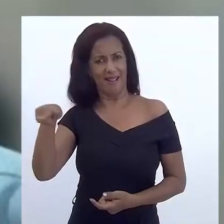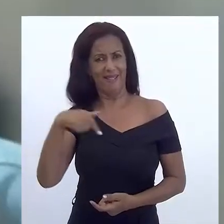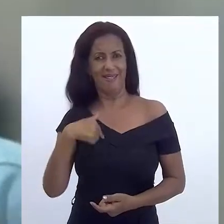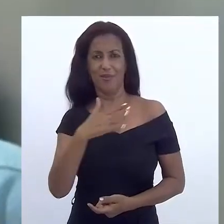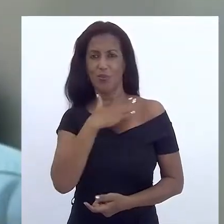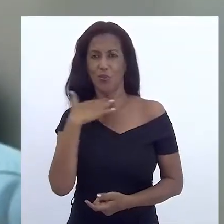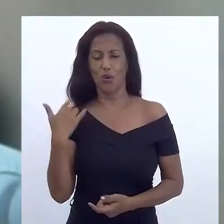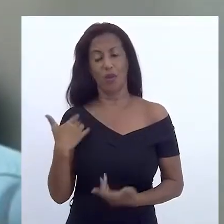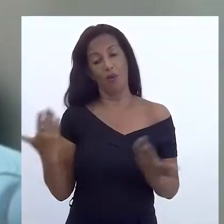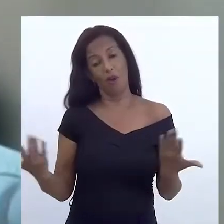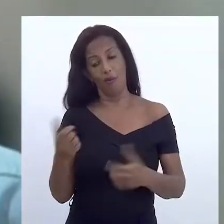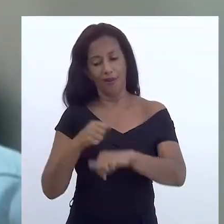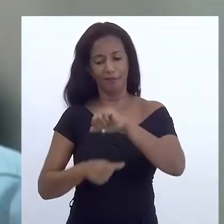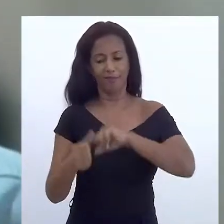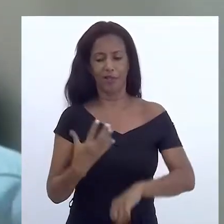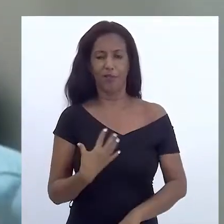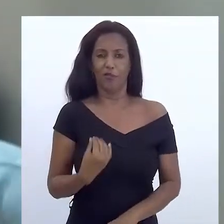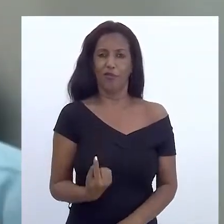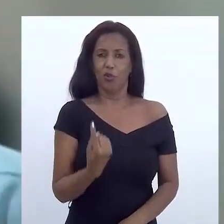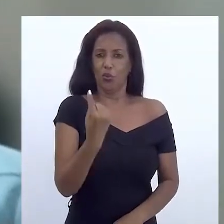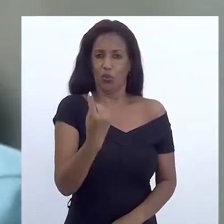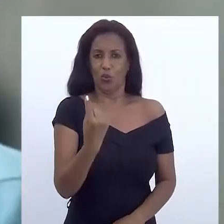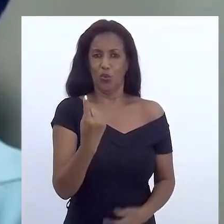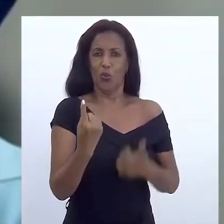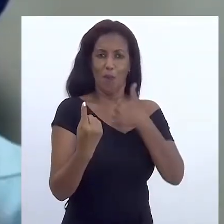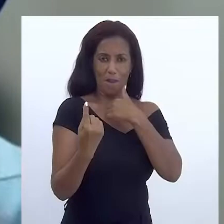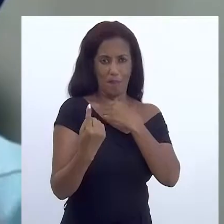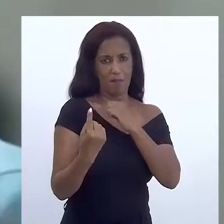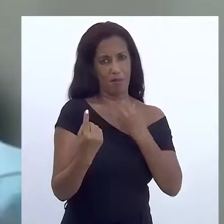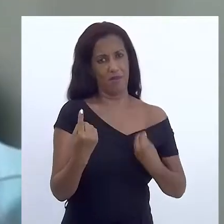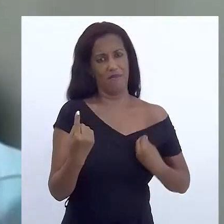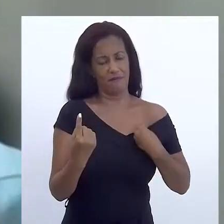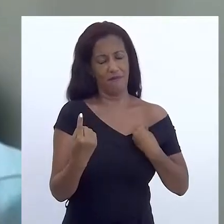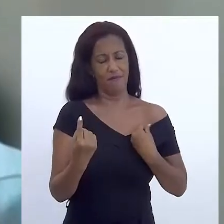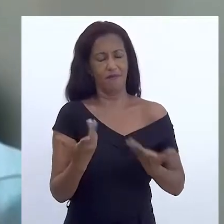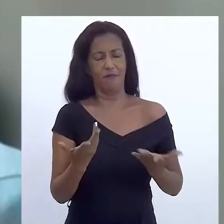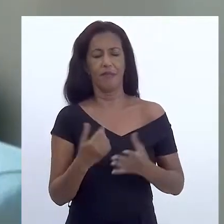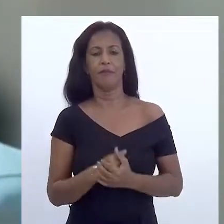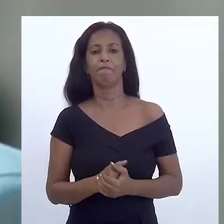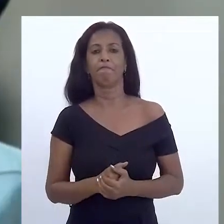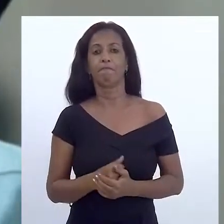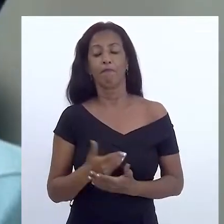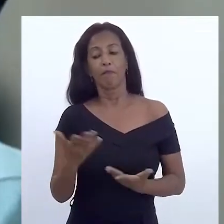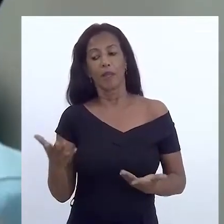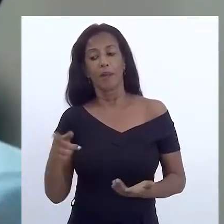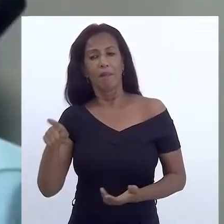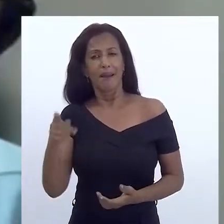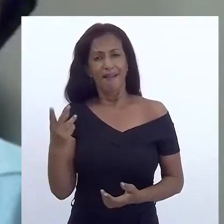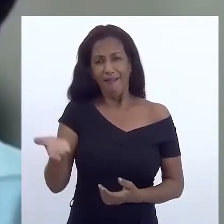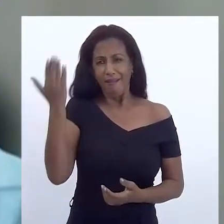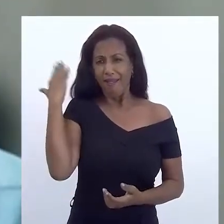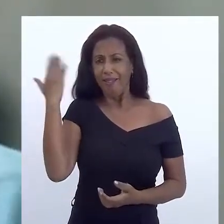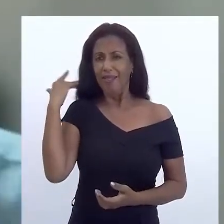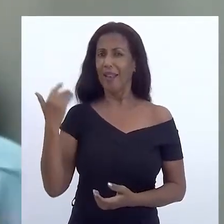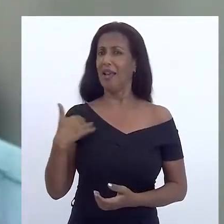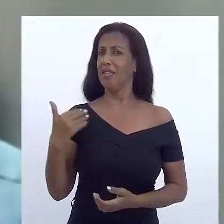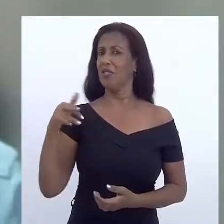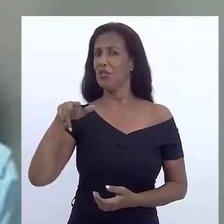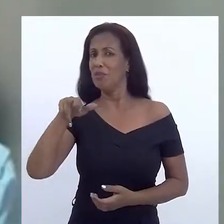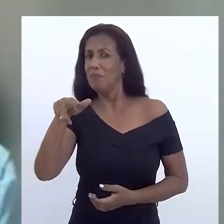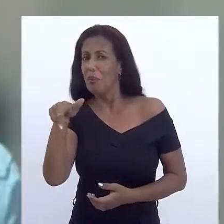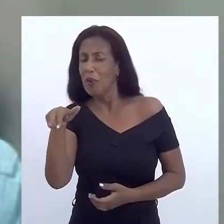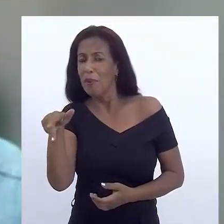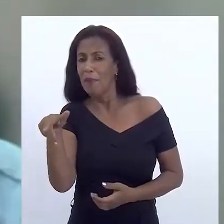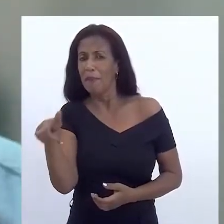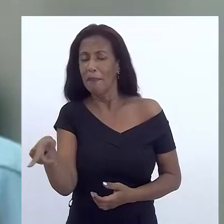eu fiquei agora, virei filho único, né? Minha mãe ainda é viva. Então, ele atua na linha de frente, mas ele lá atrás, era eu com